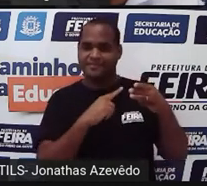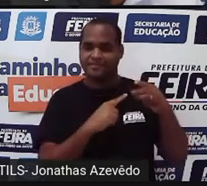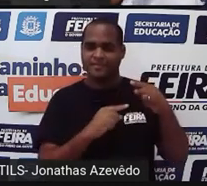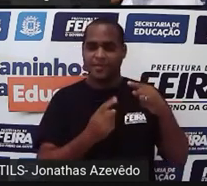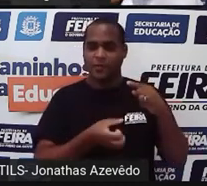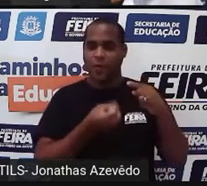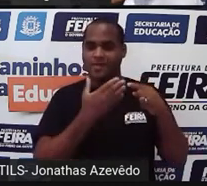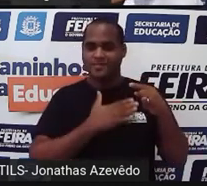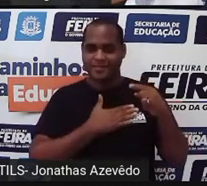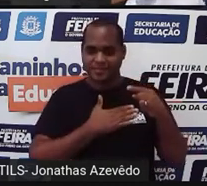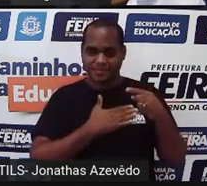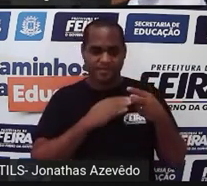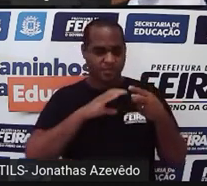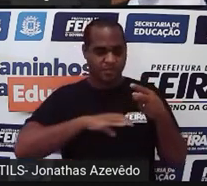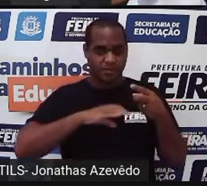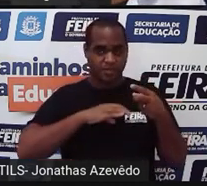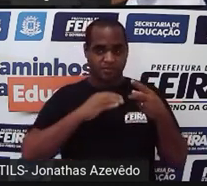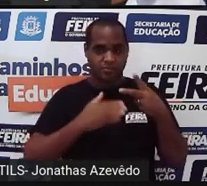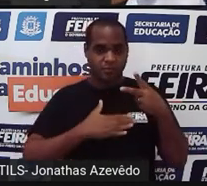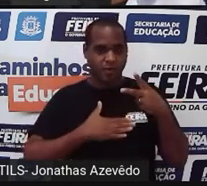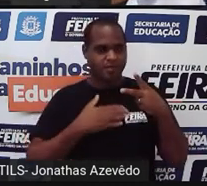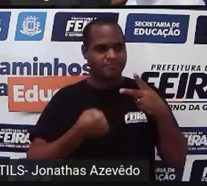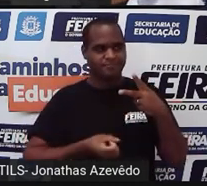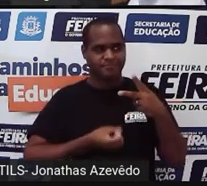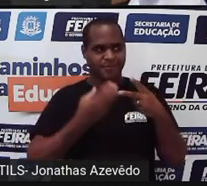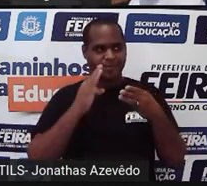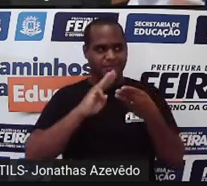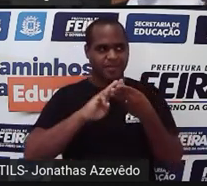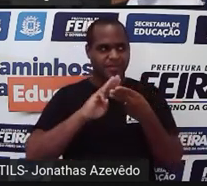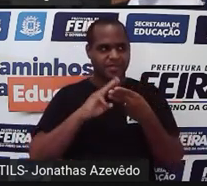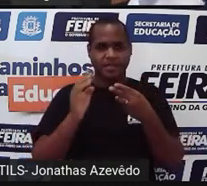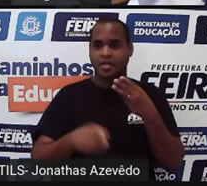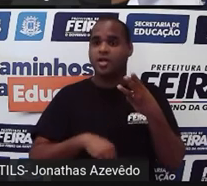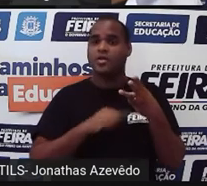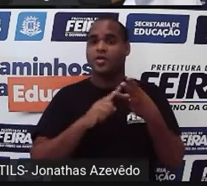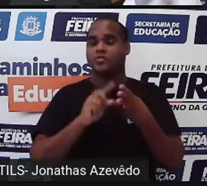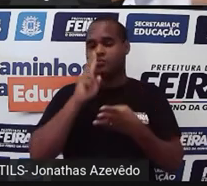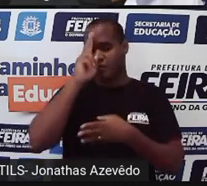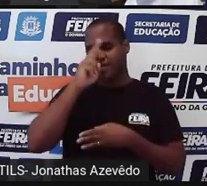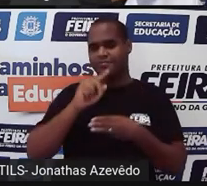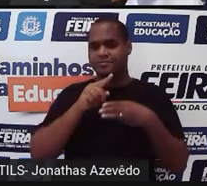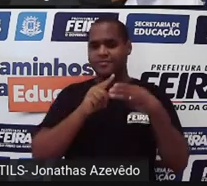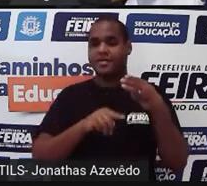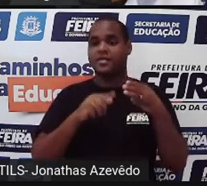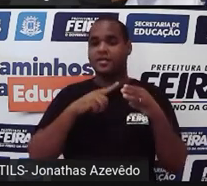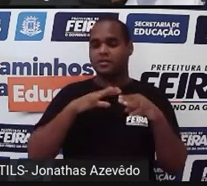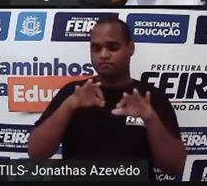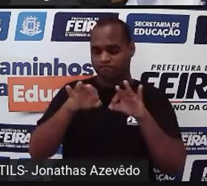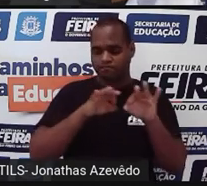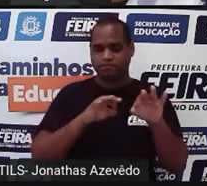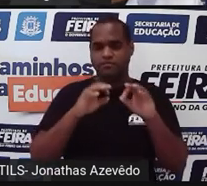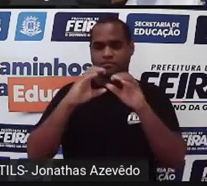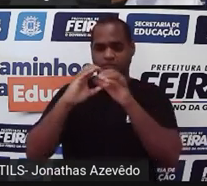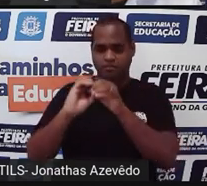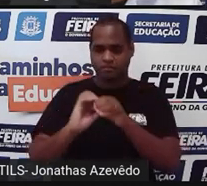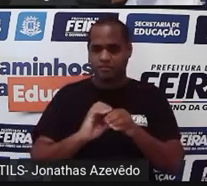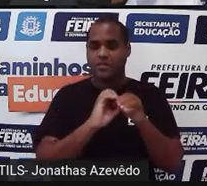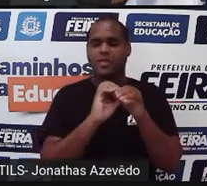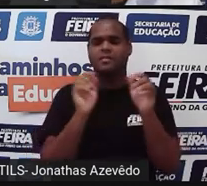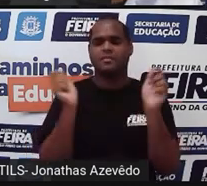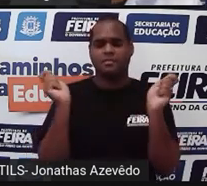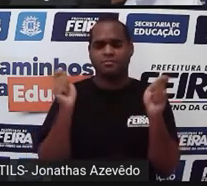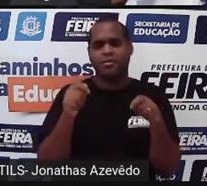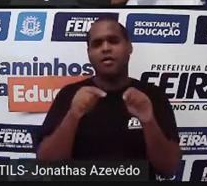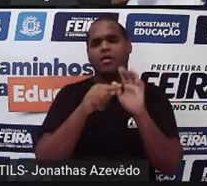Quantos gostam de português? Quantos gostam de matemática? E quantos gostam de história? E o diagrama que a gente acabou de fazer nos ajuda,